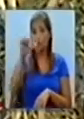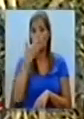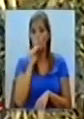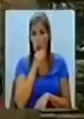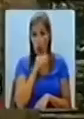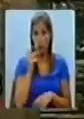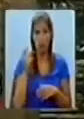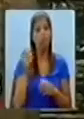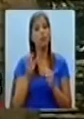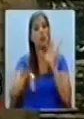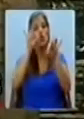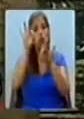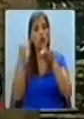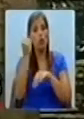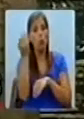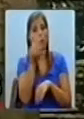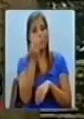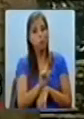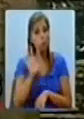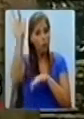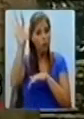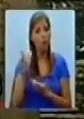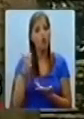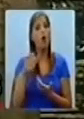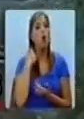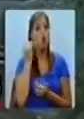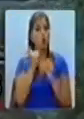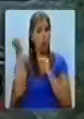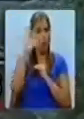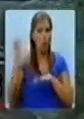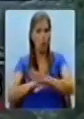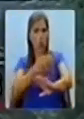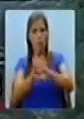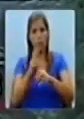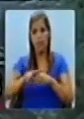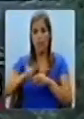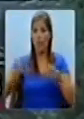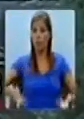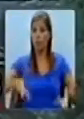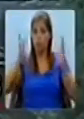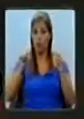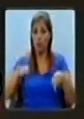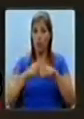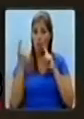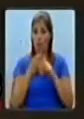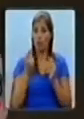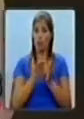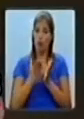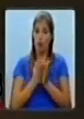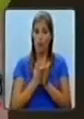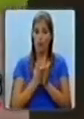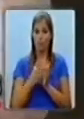instituições do porto para tirar um curso superior praticamente o dobro das vagas disponíveis para este ano letivo dos